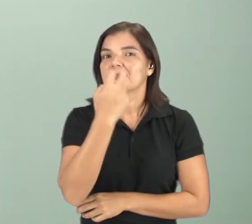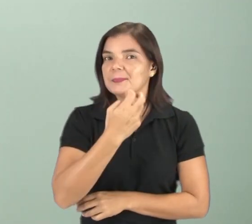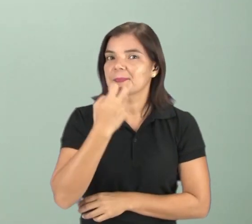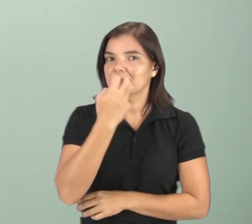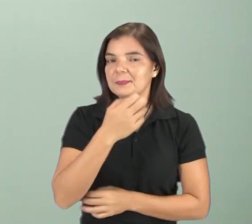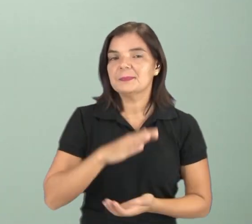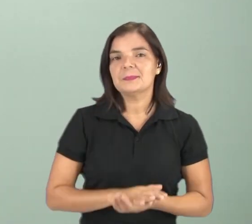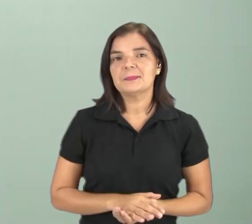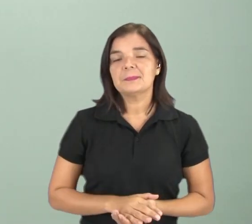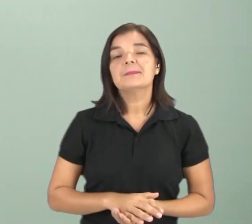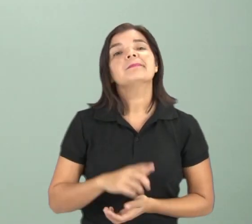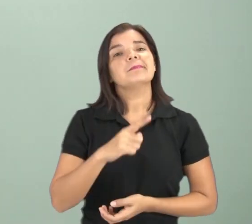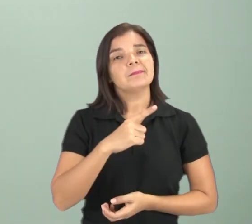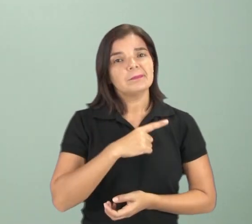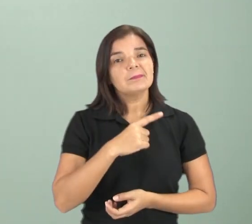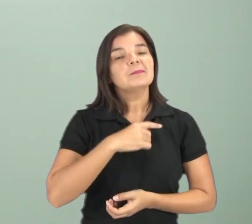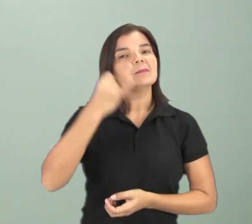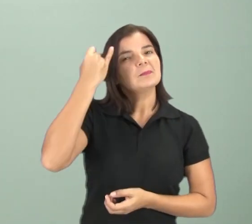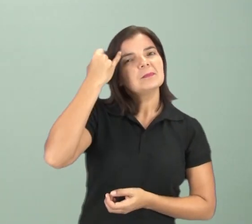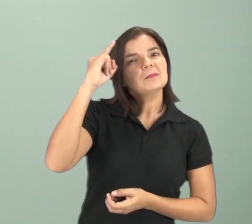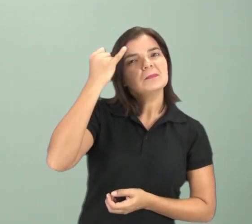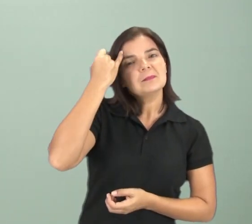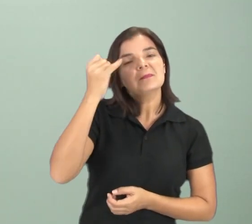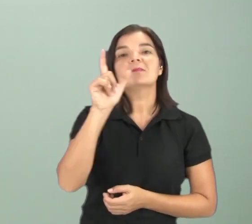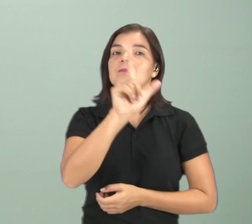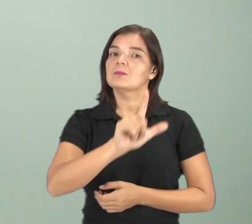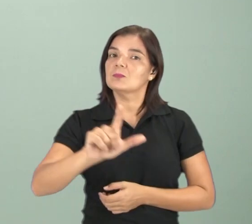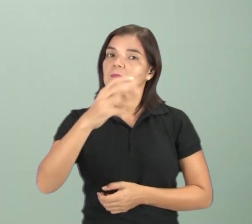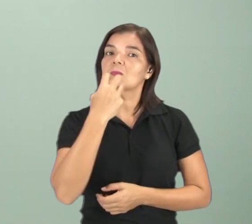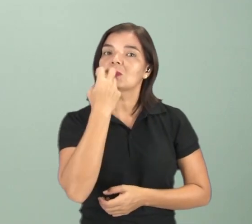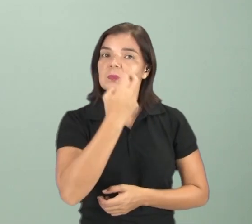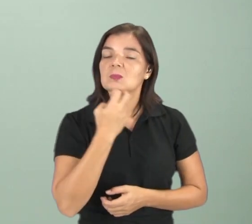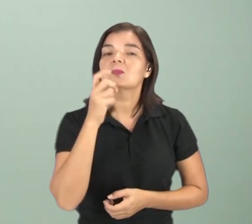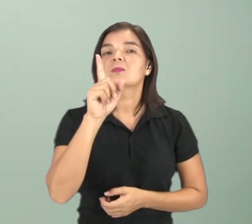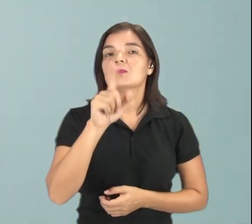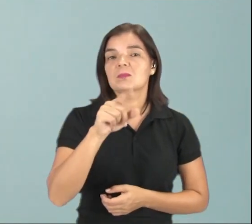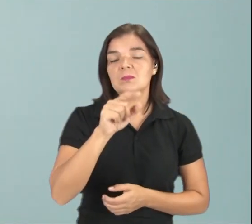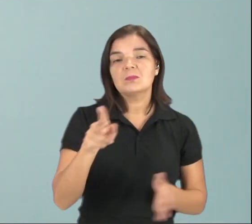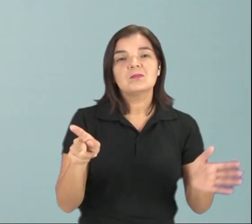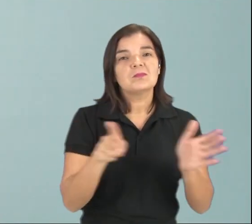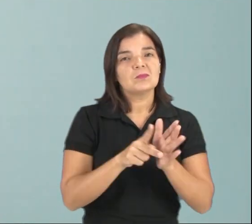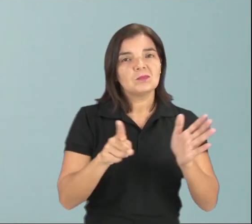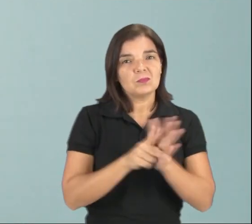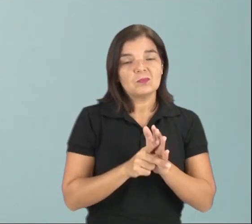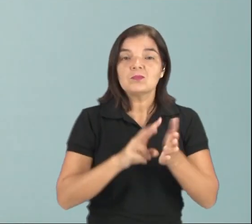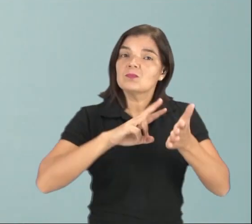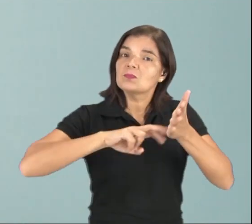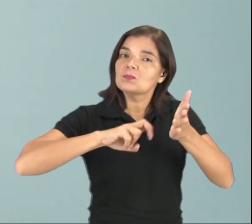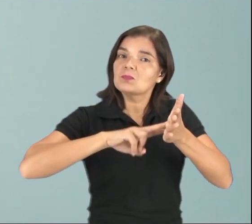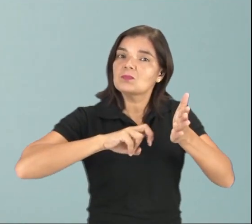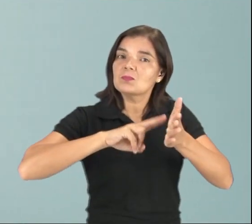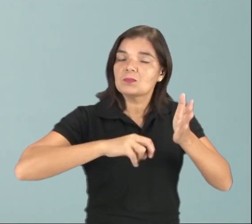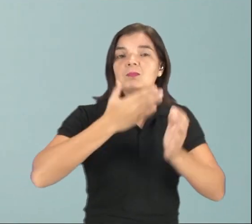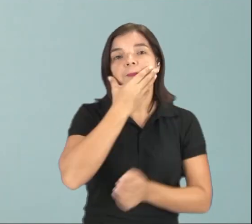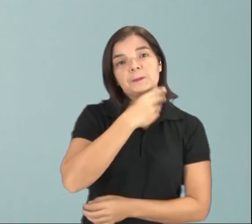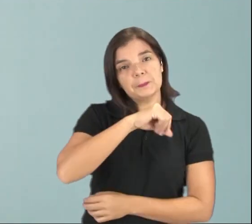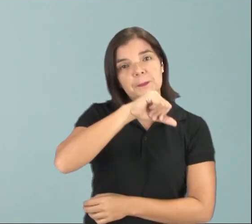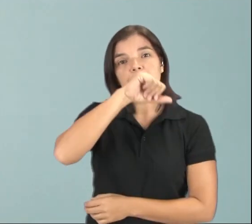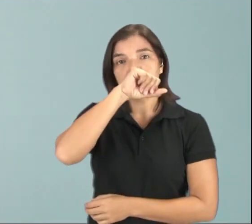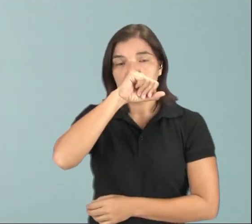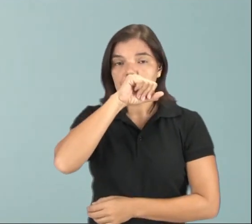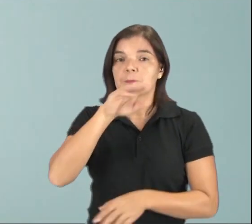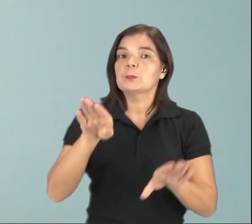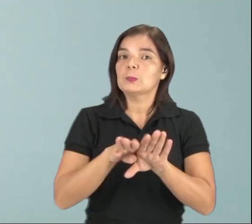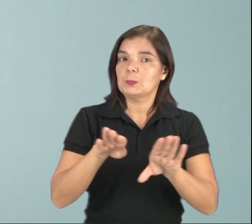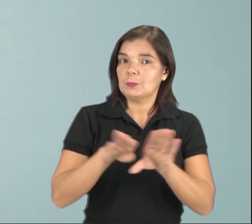oral. A gente tem que ter essa ideia de que a literatura oral, ela faz parte do vocabulário dos nossos pais,